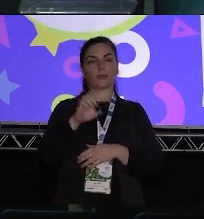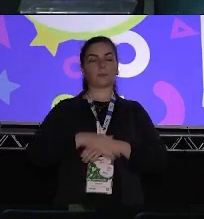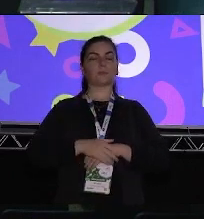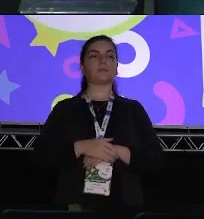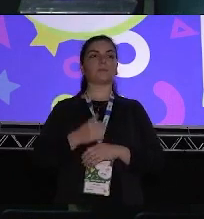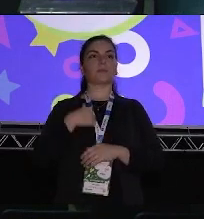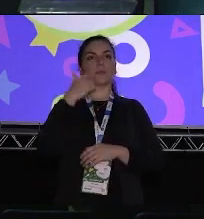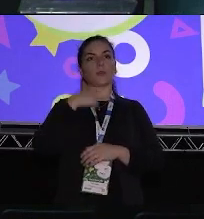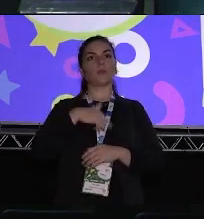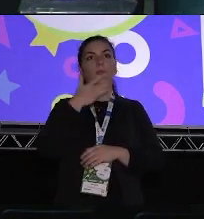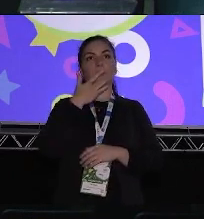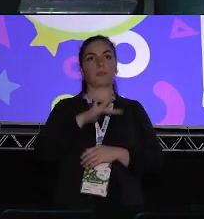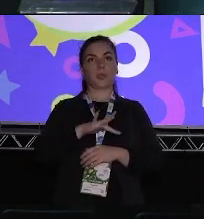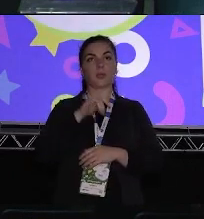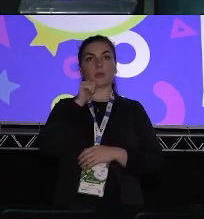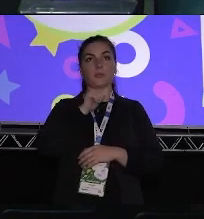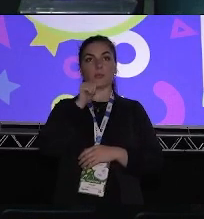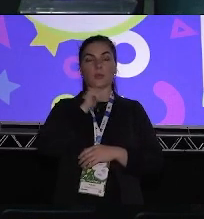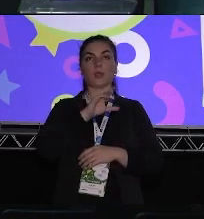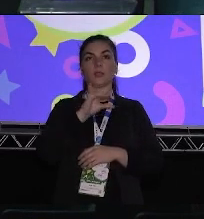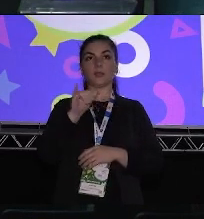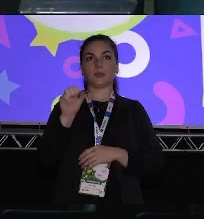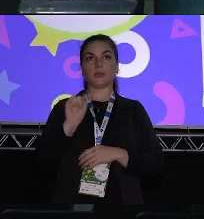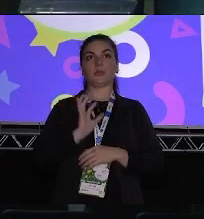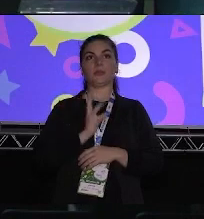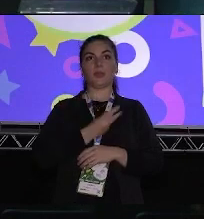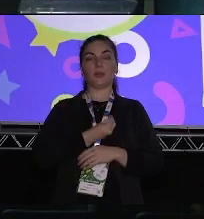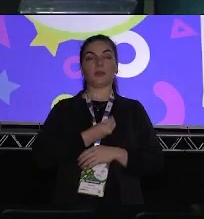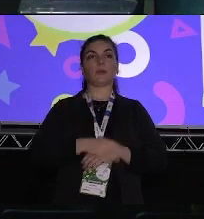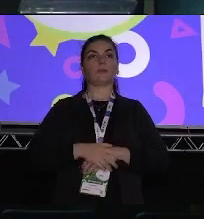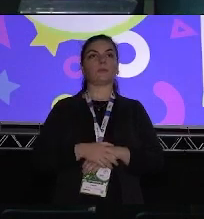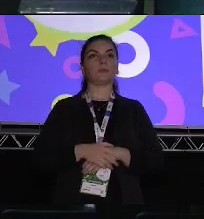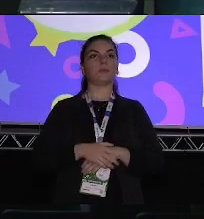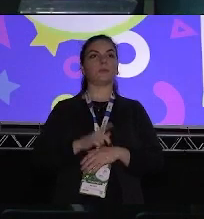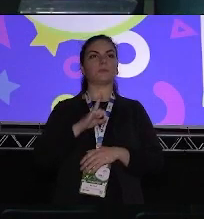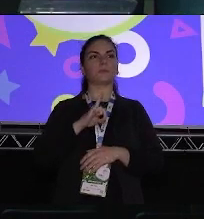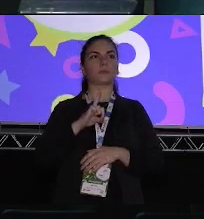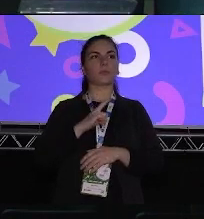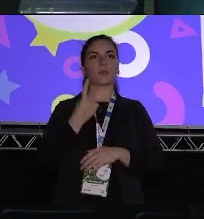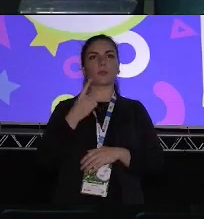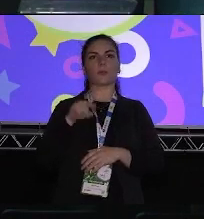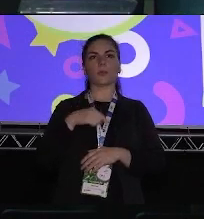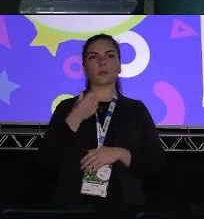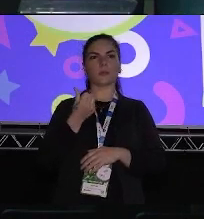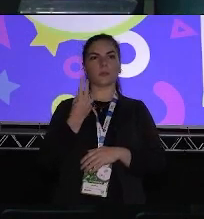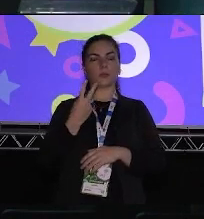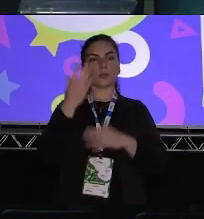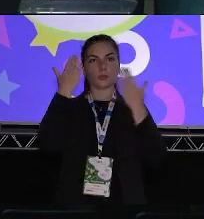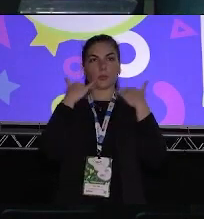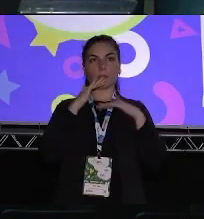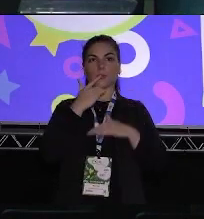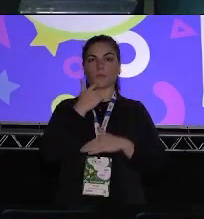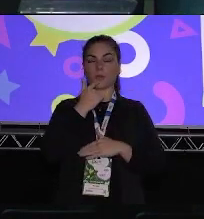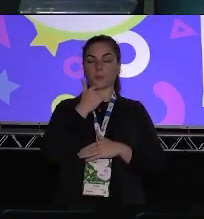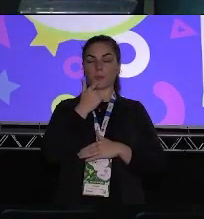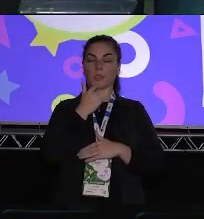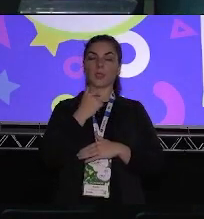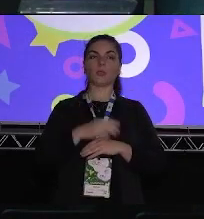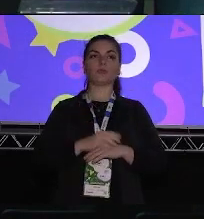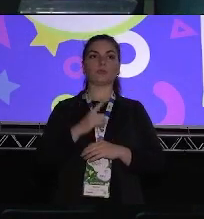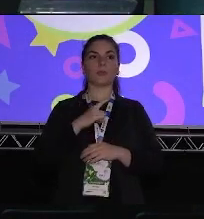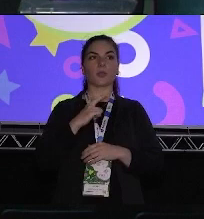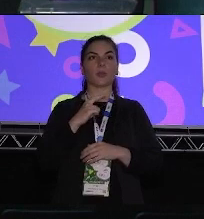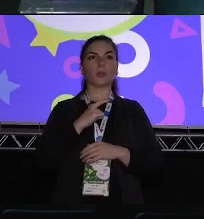sou uma mulher branca, cis, heterossexual, tenho 1,62m de altura, meus cabelos são vermelhos, eu tenho um